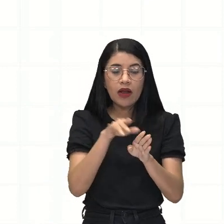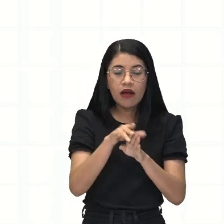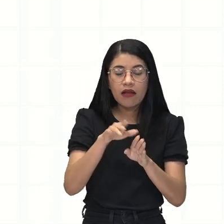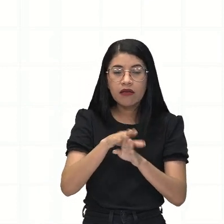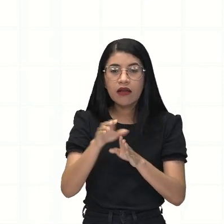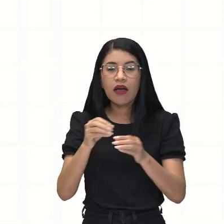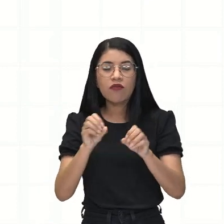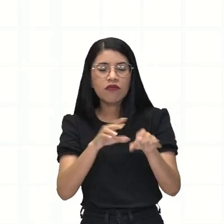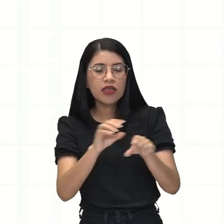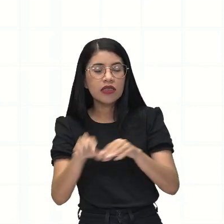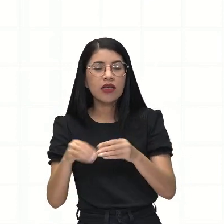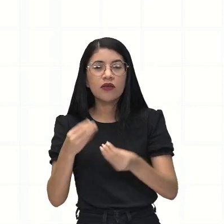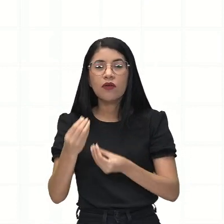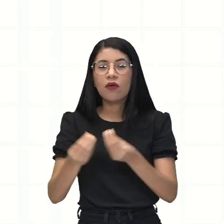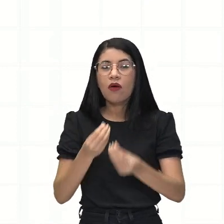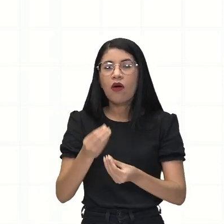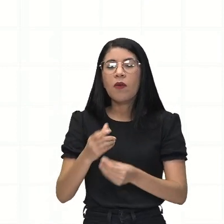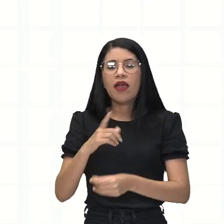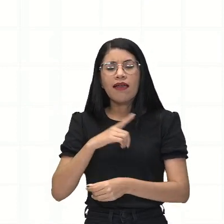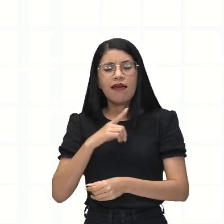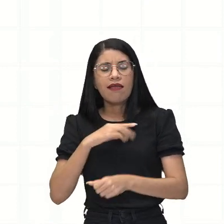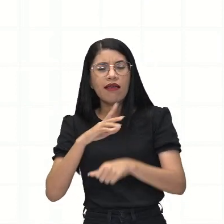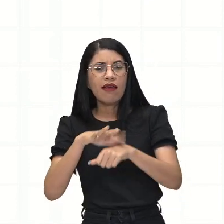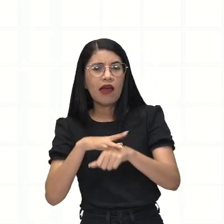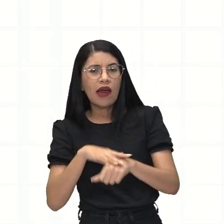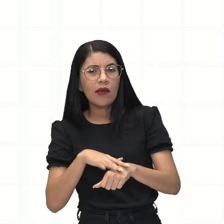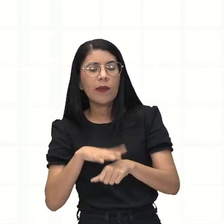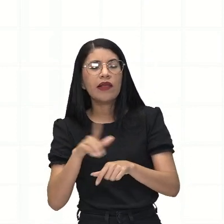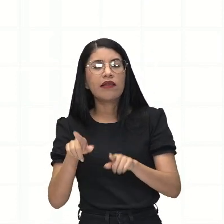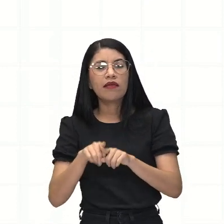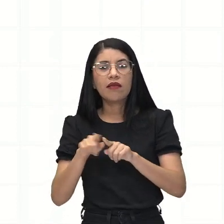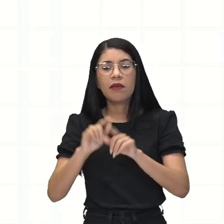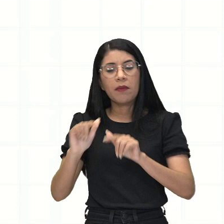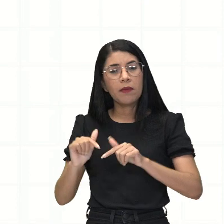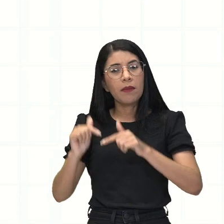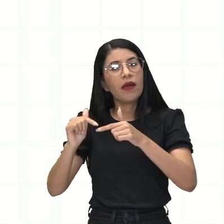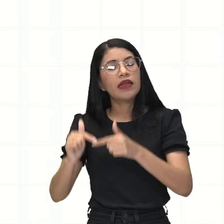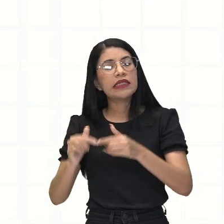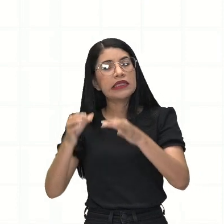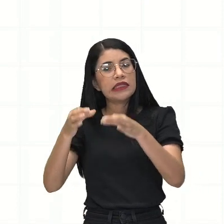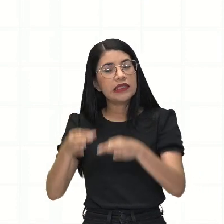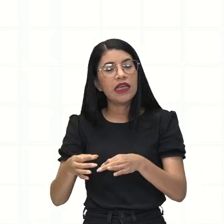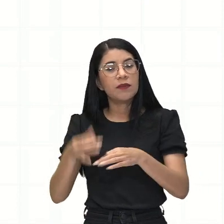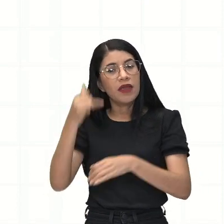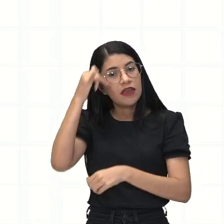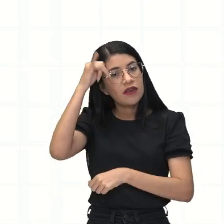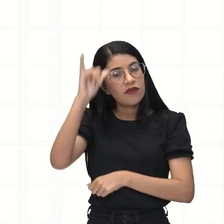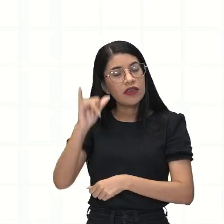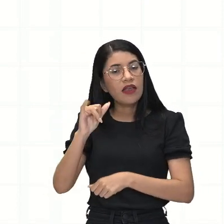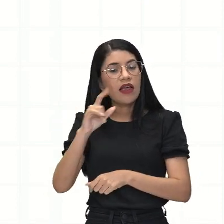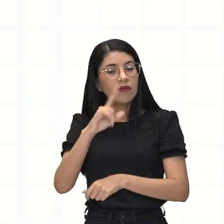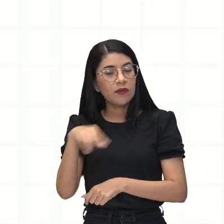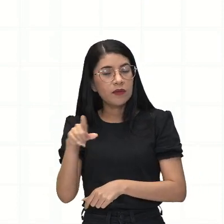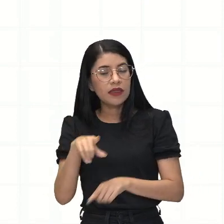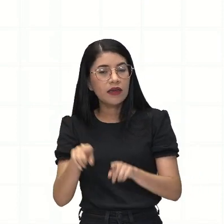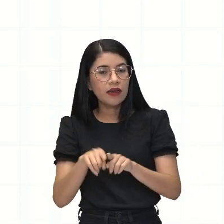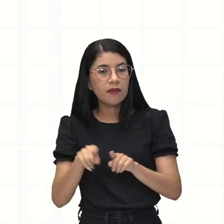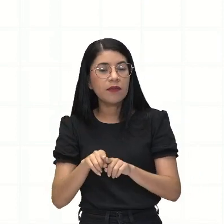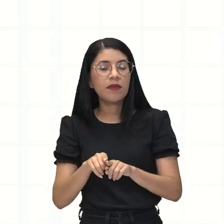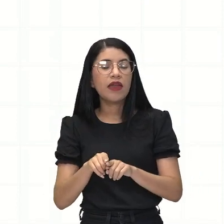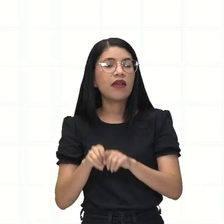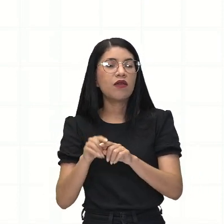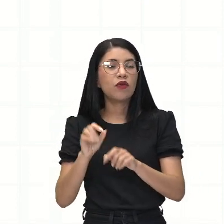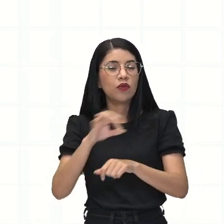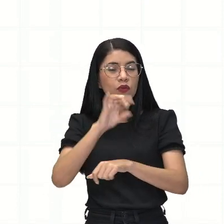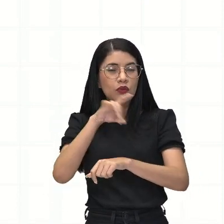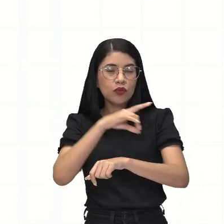sua existência e aplicando medidas adequadas para combatê-las, certo?